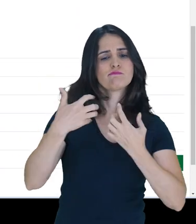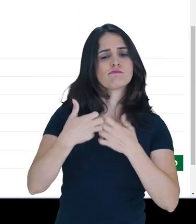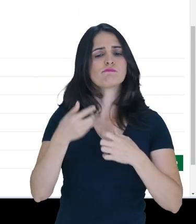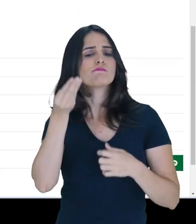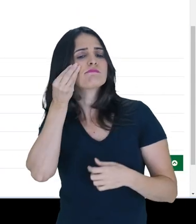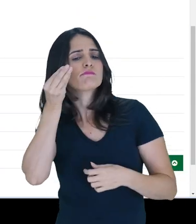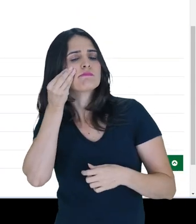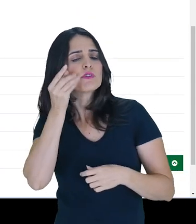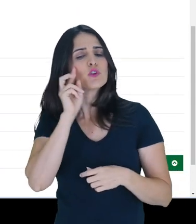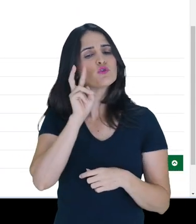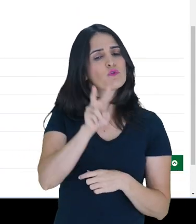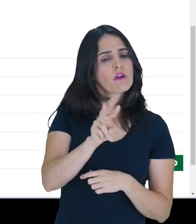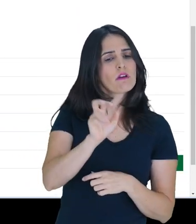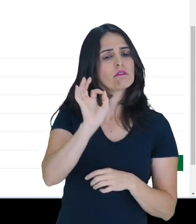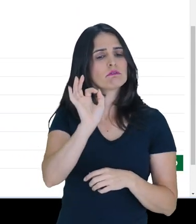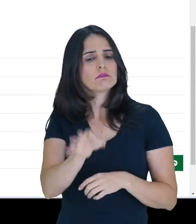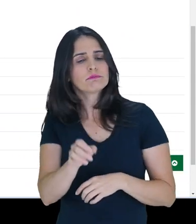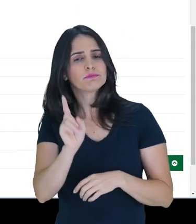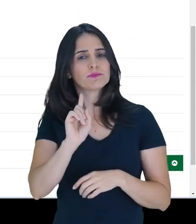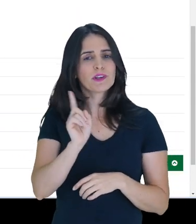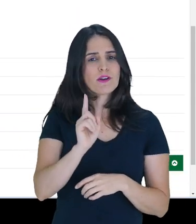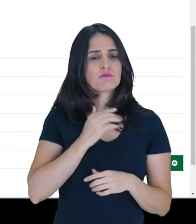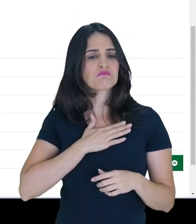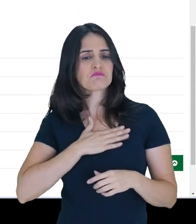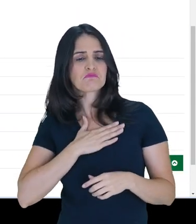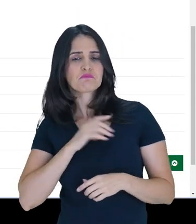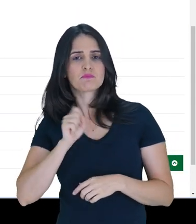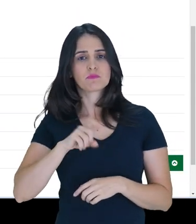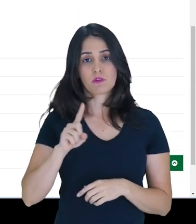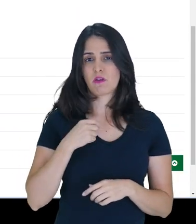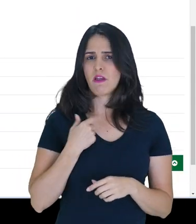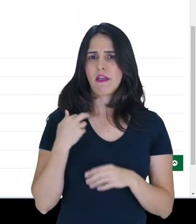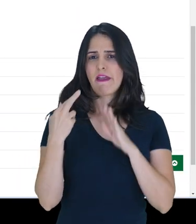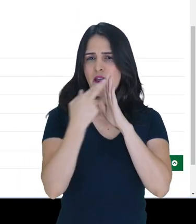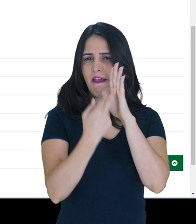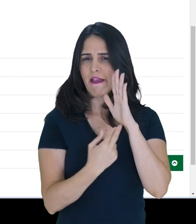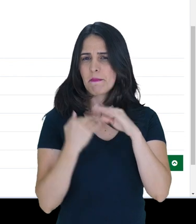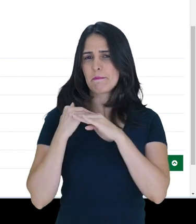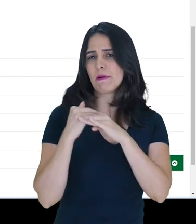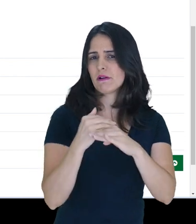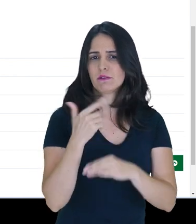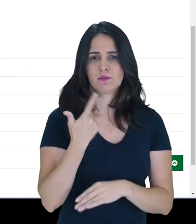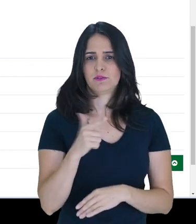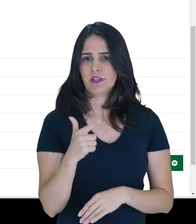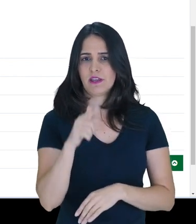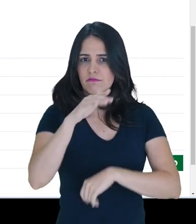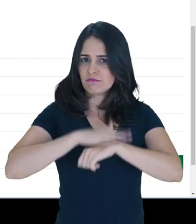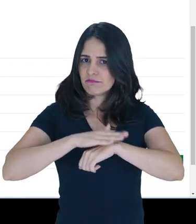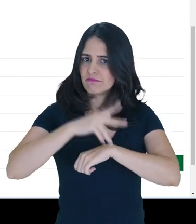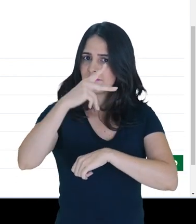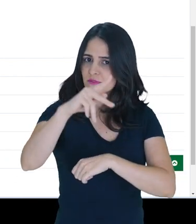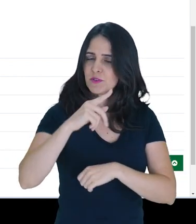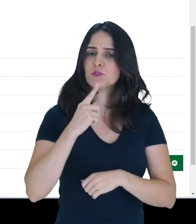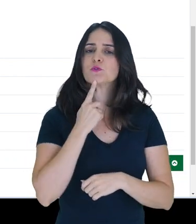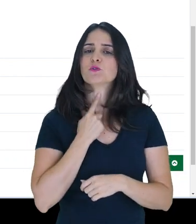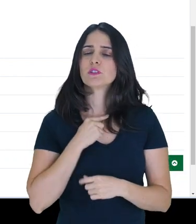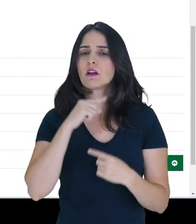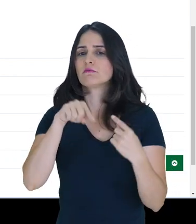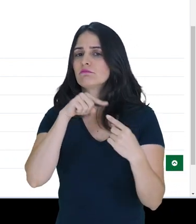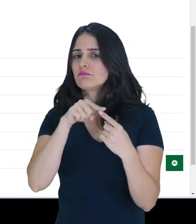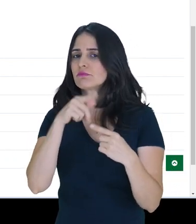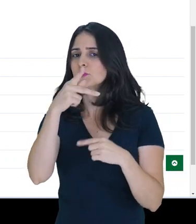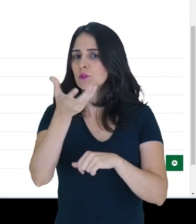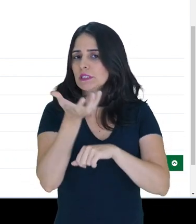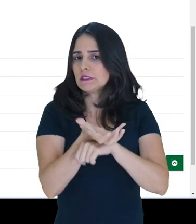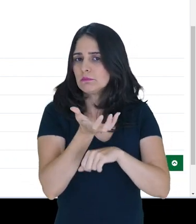testando e ver quais são as suas preferências não existe uma regra aqui de configuração e sim o formato